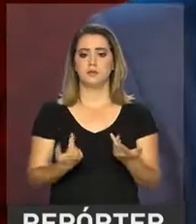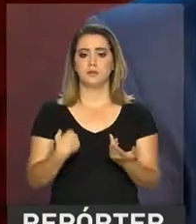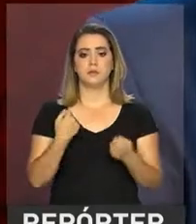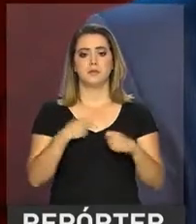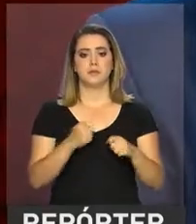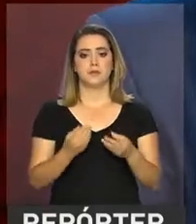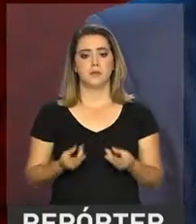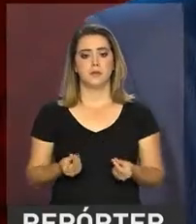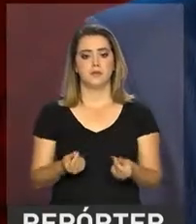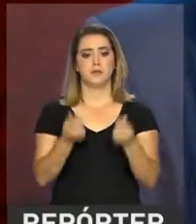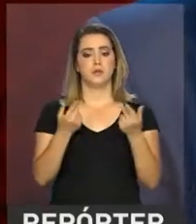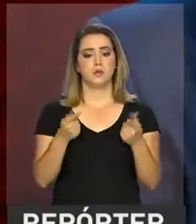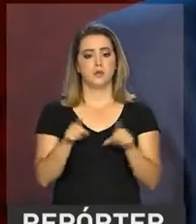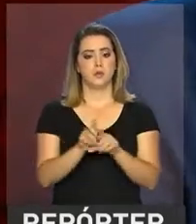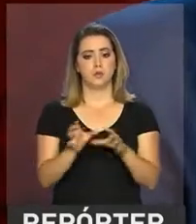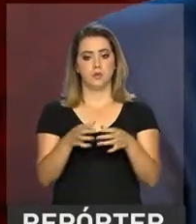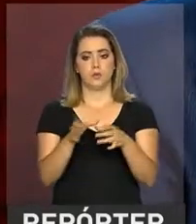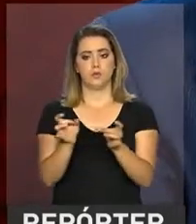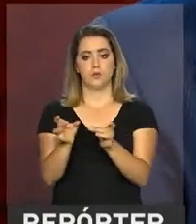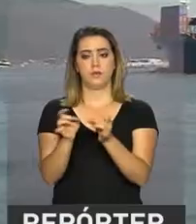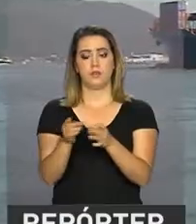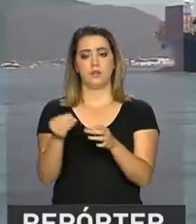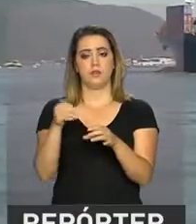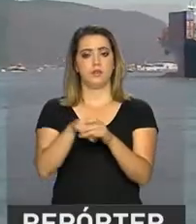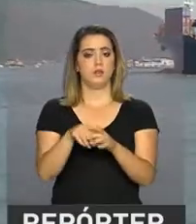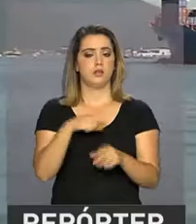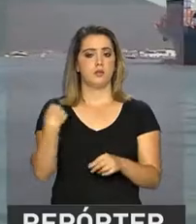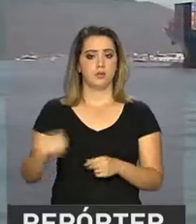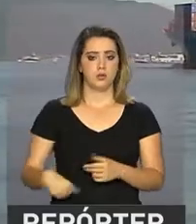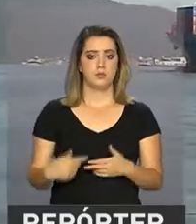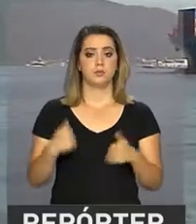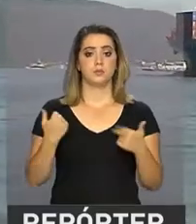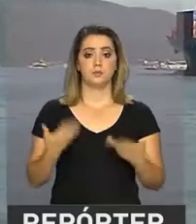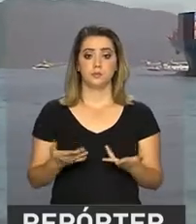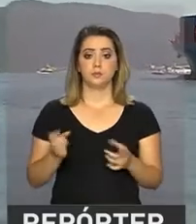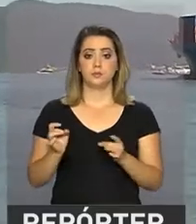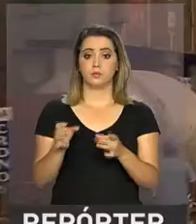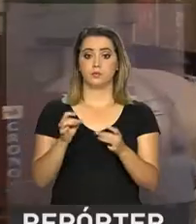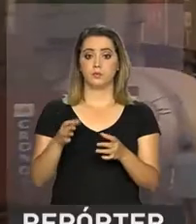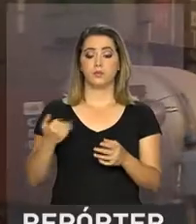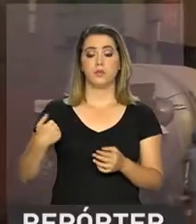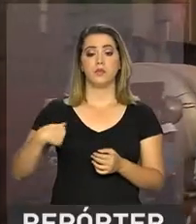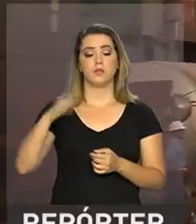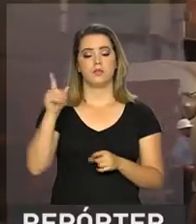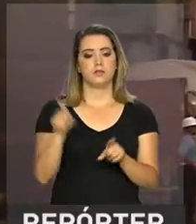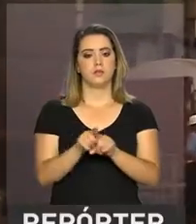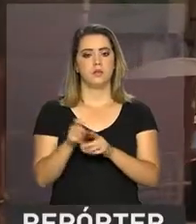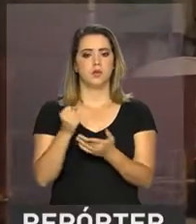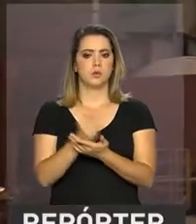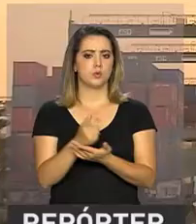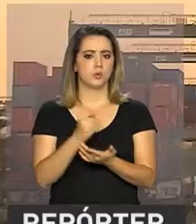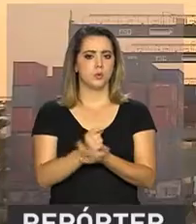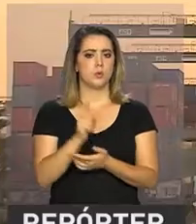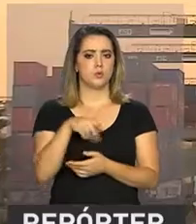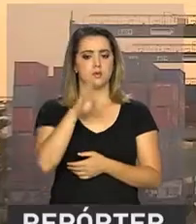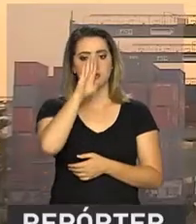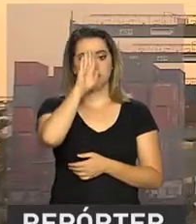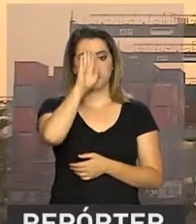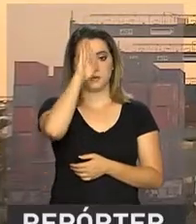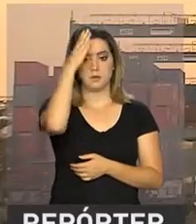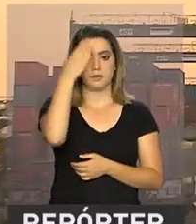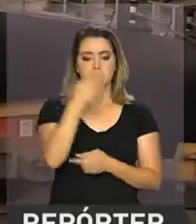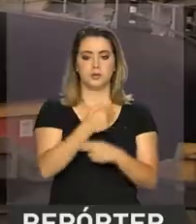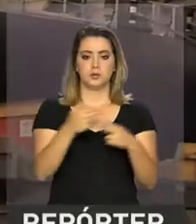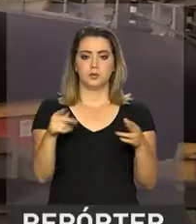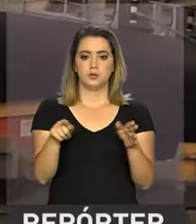quota de produtos para vender dentro da china enquanto vende muita matéria prima às compras nacionais são principalmente de